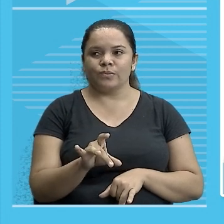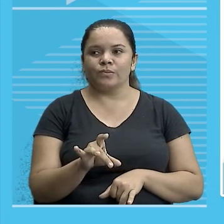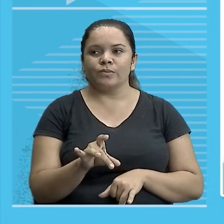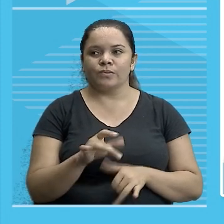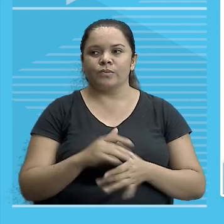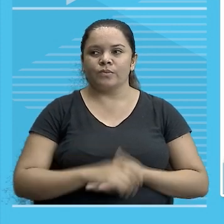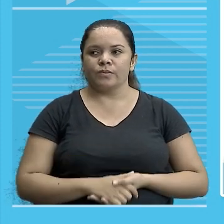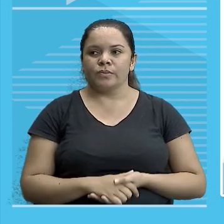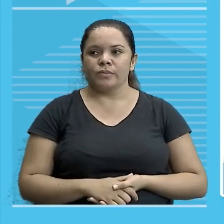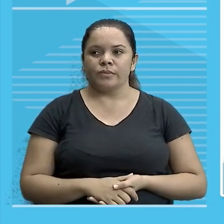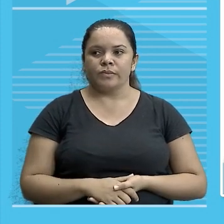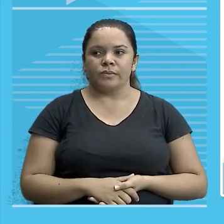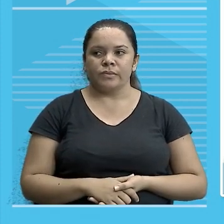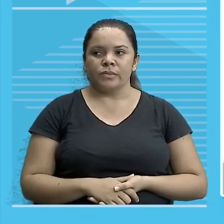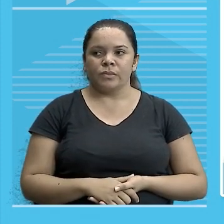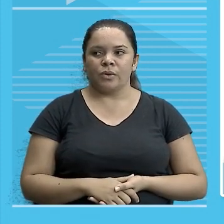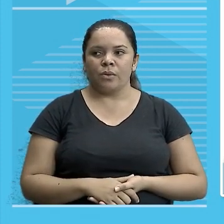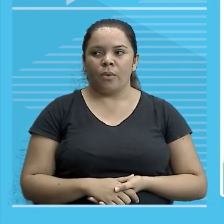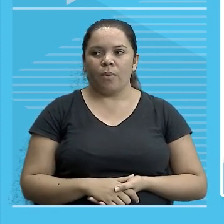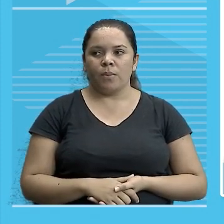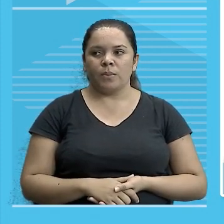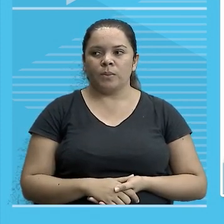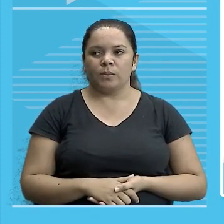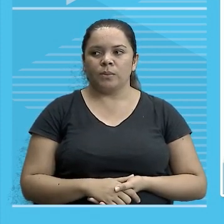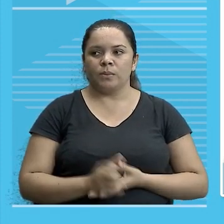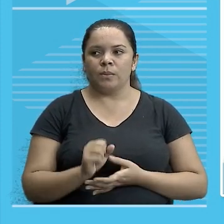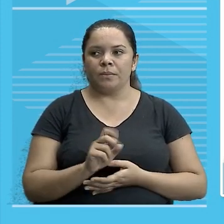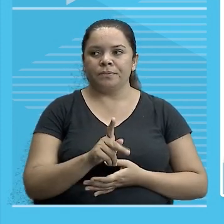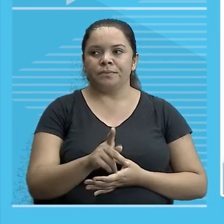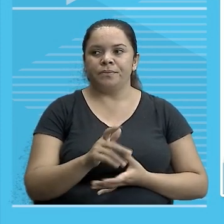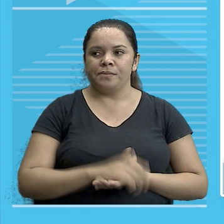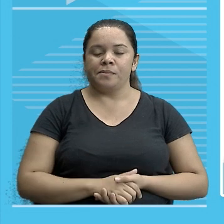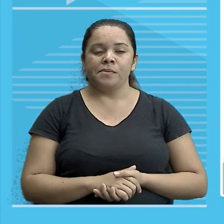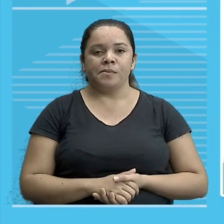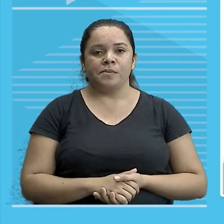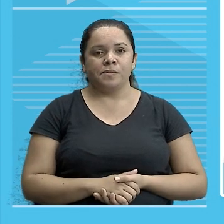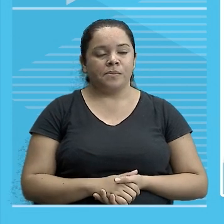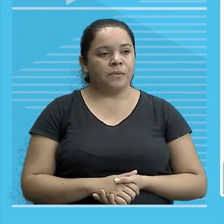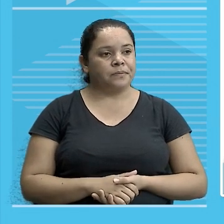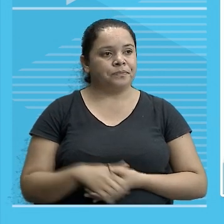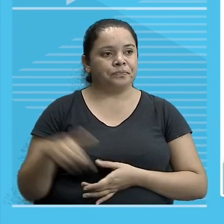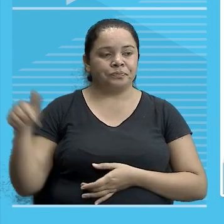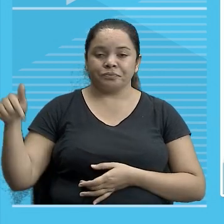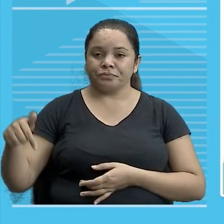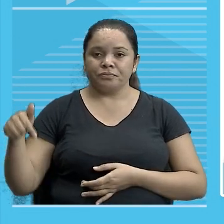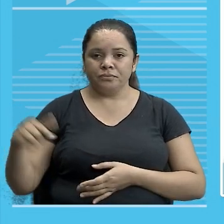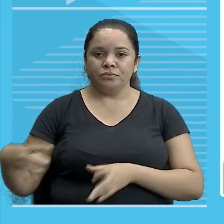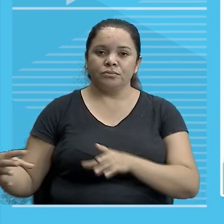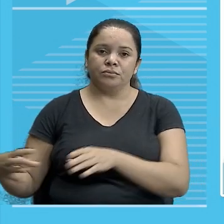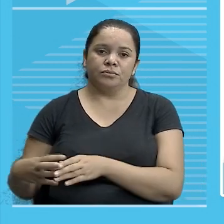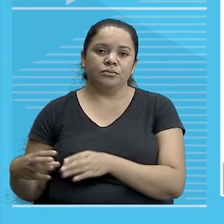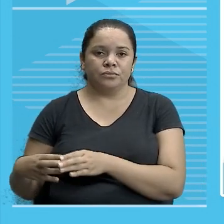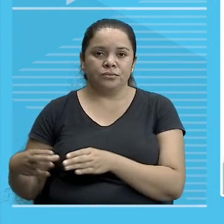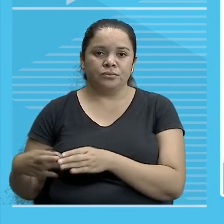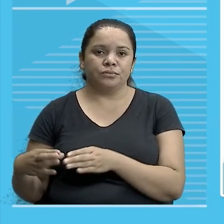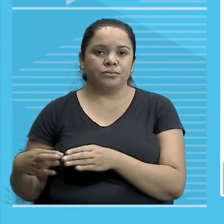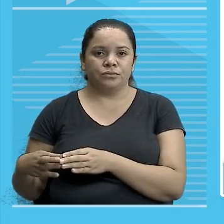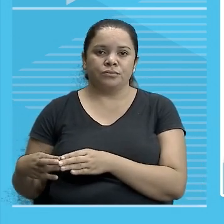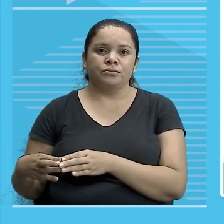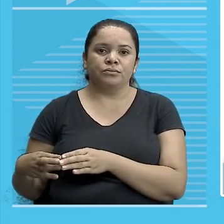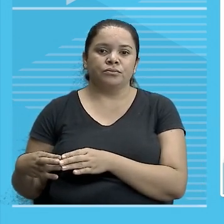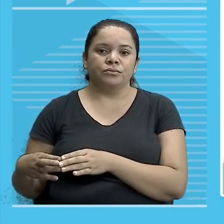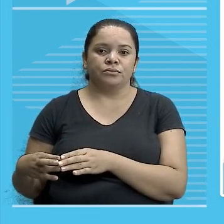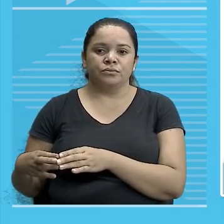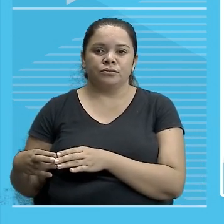física. Tá? E aí, do outro lado, como processo químico, você